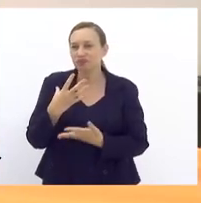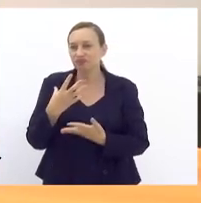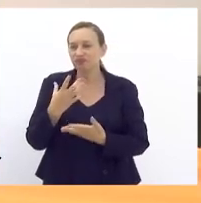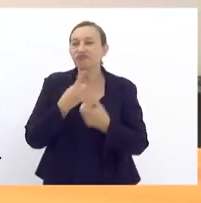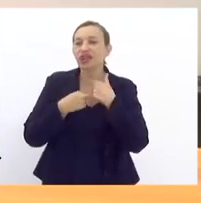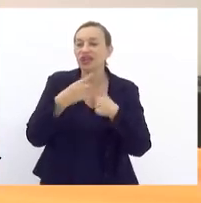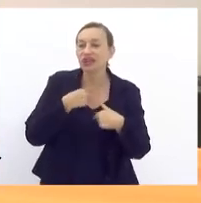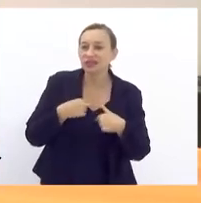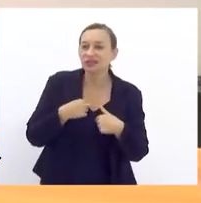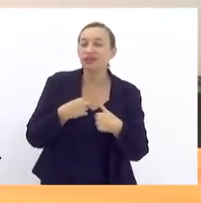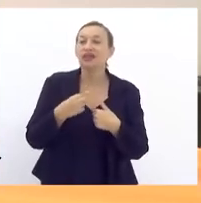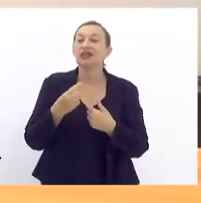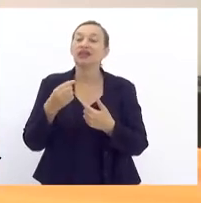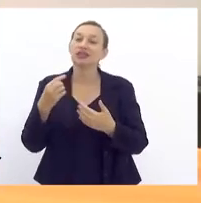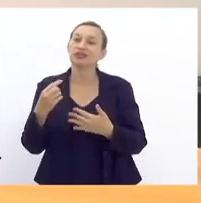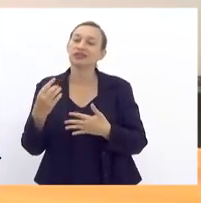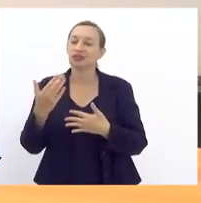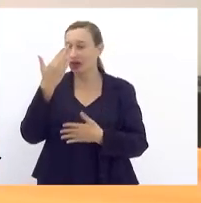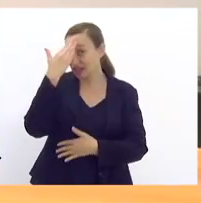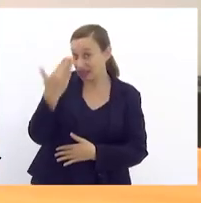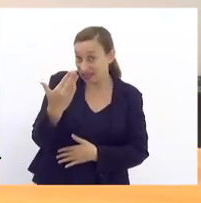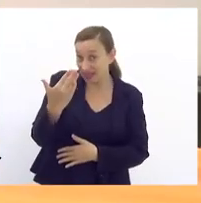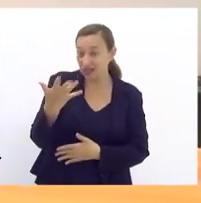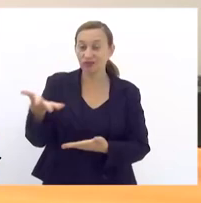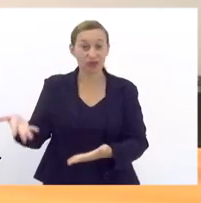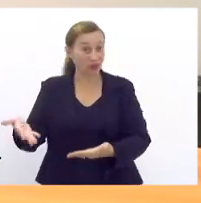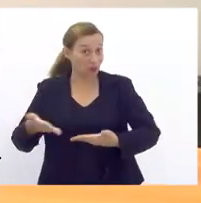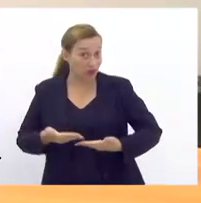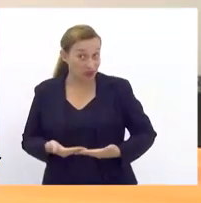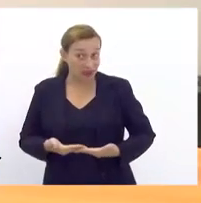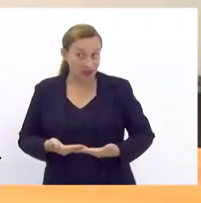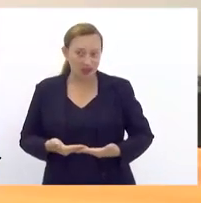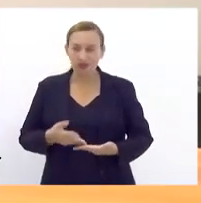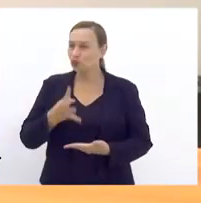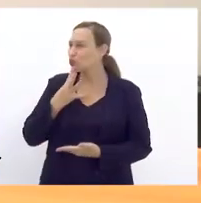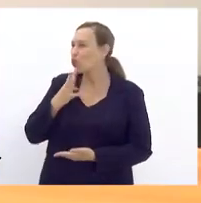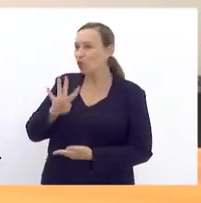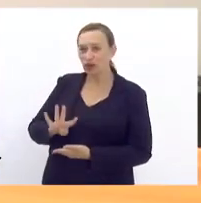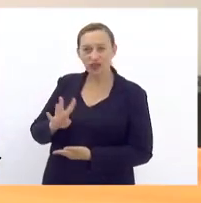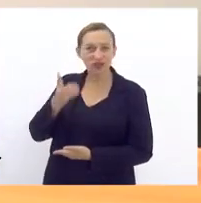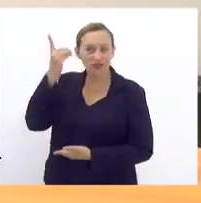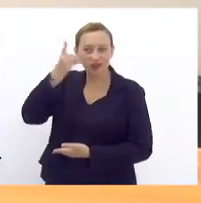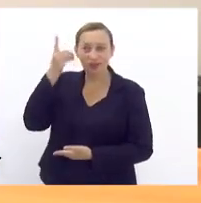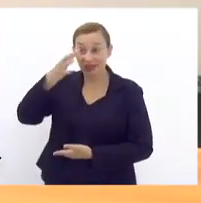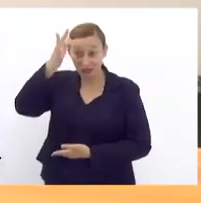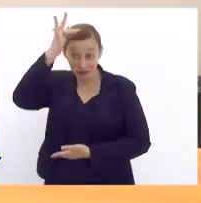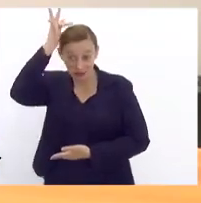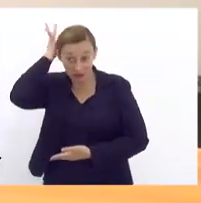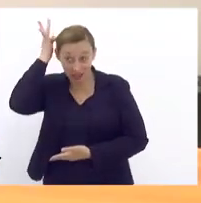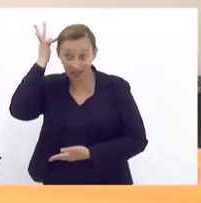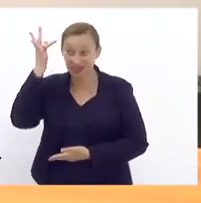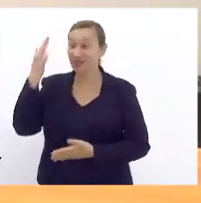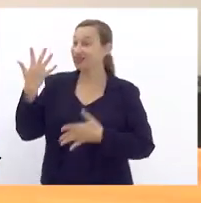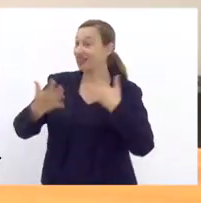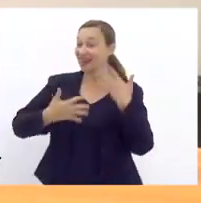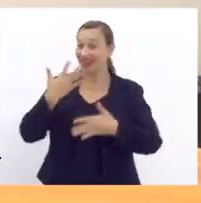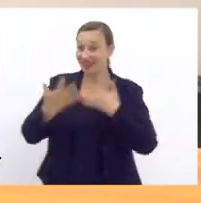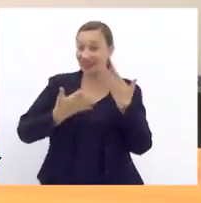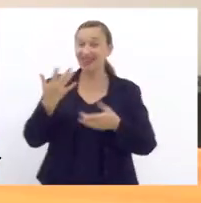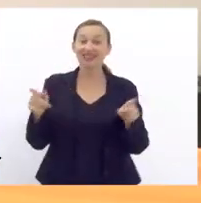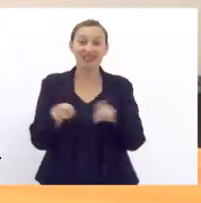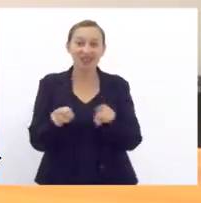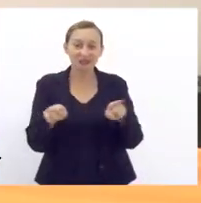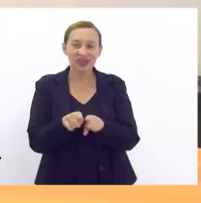e eu agradeço muitíssimo o convite não conhecia Deputado Fred Tô tendo prazer também como